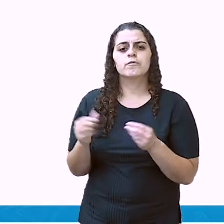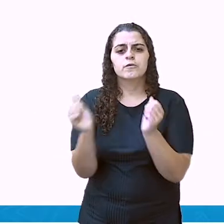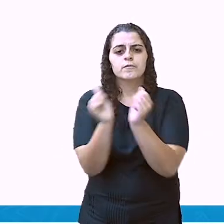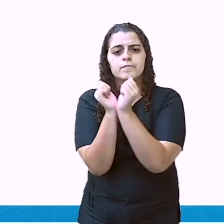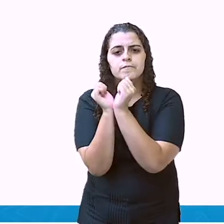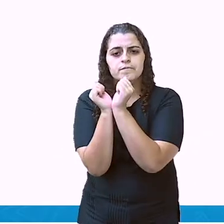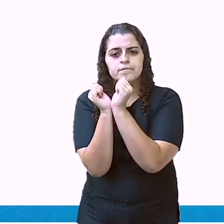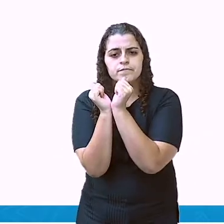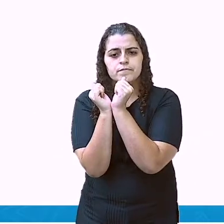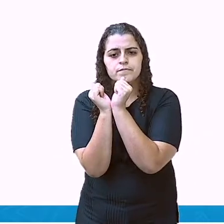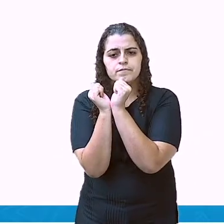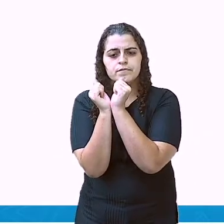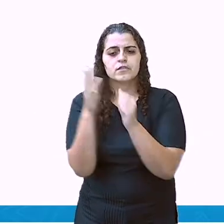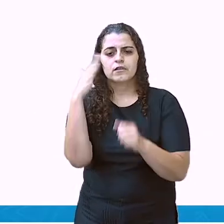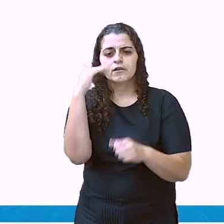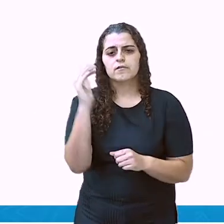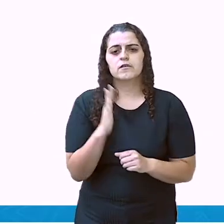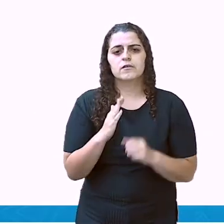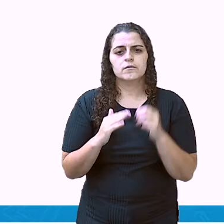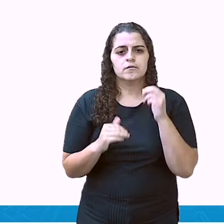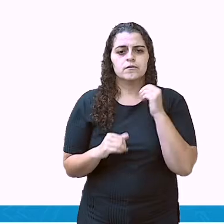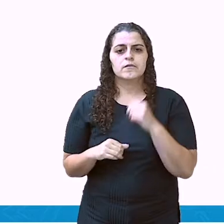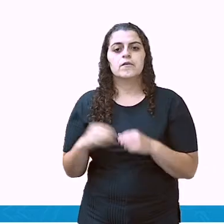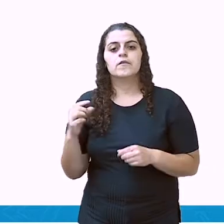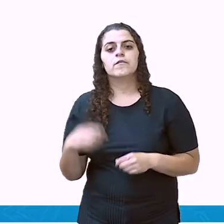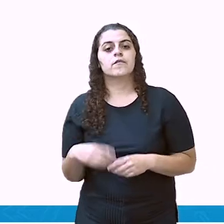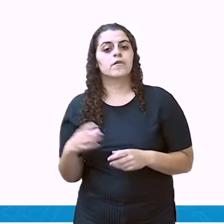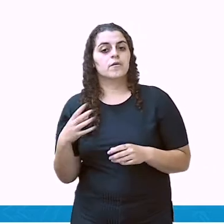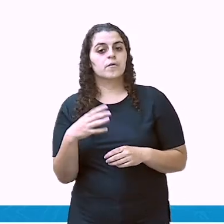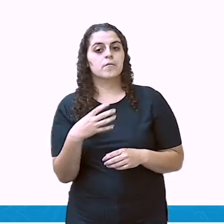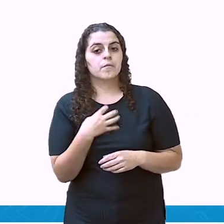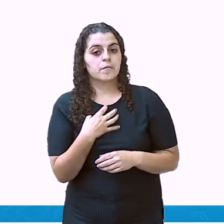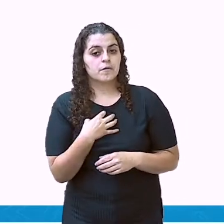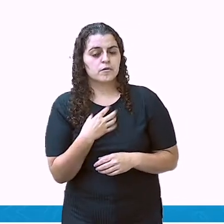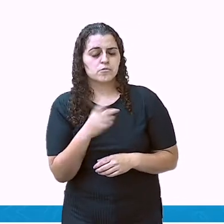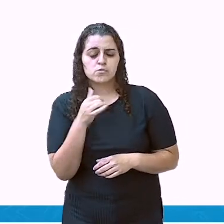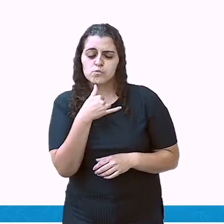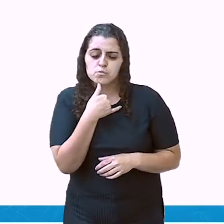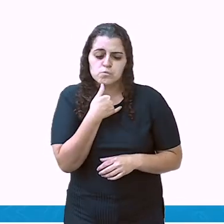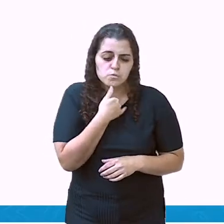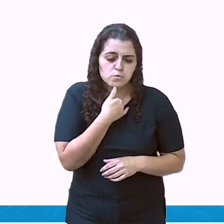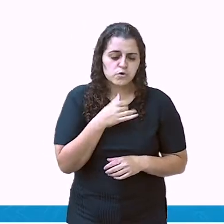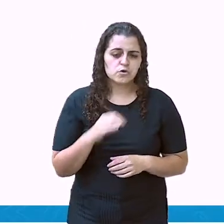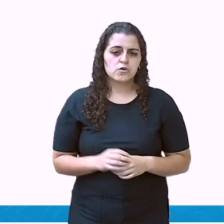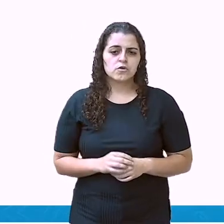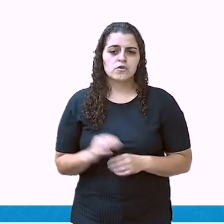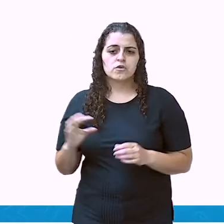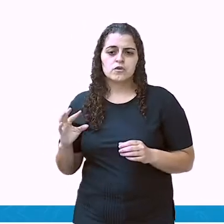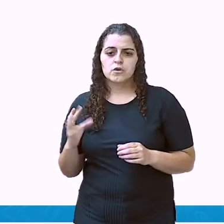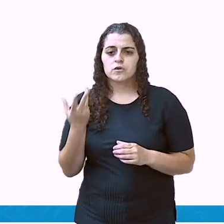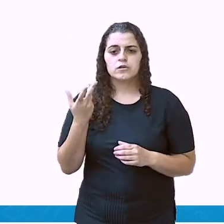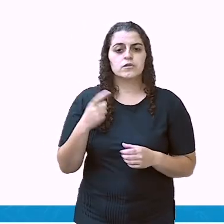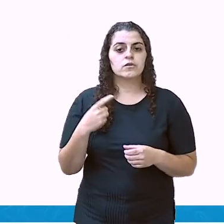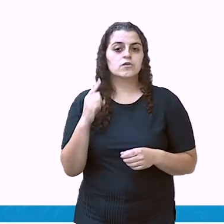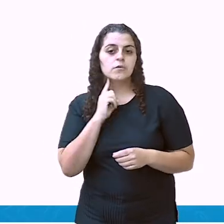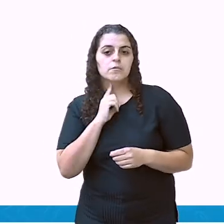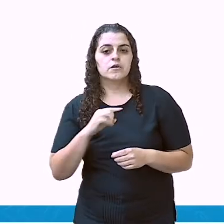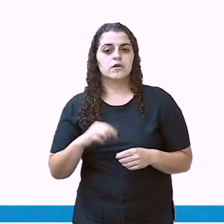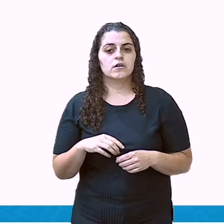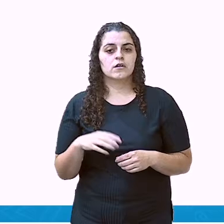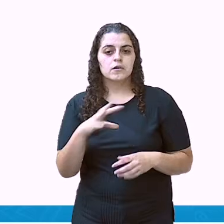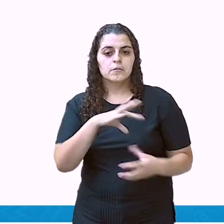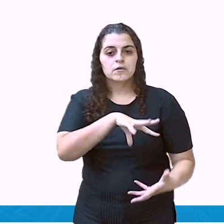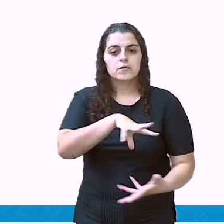escravidão no Brasil? Foi um episódio muito triste, que não aconteceu só aqui, aconteceu no